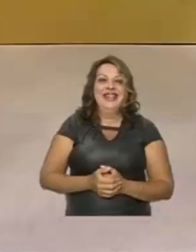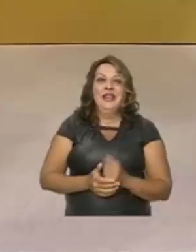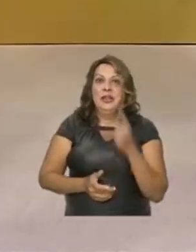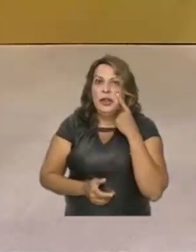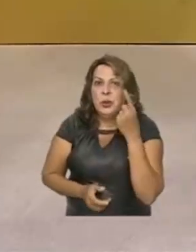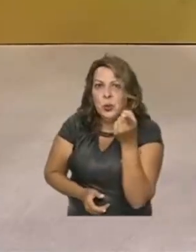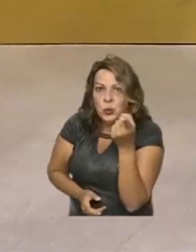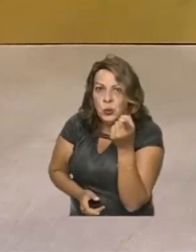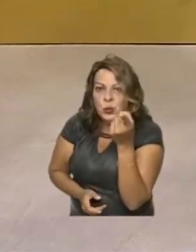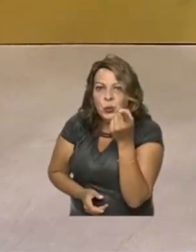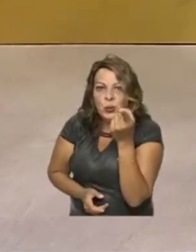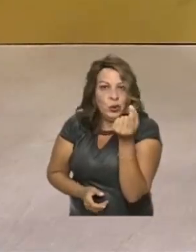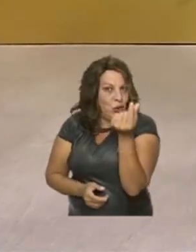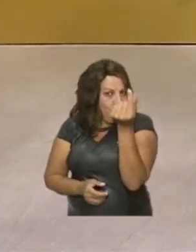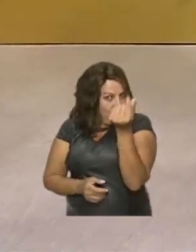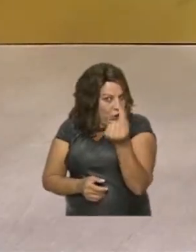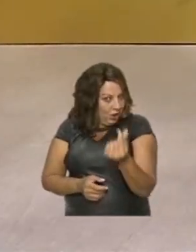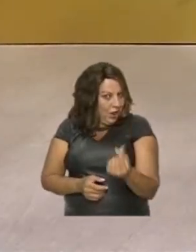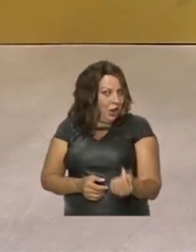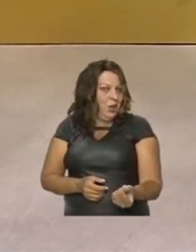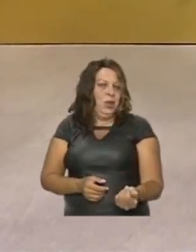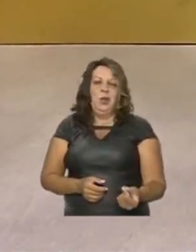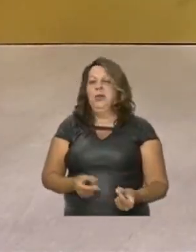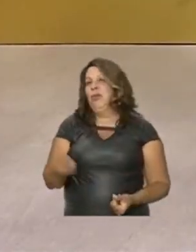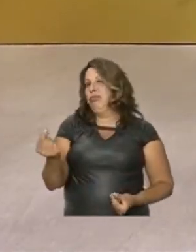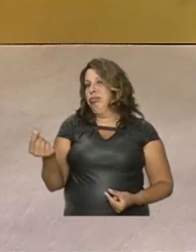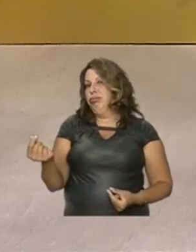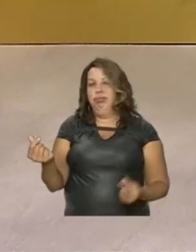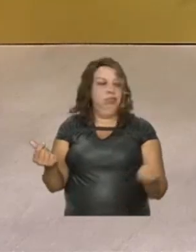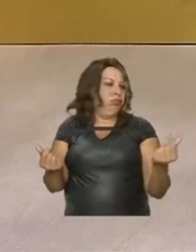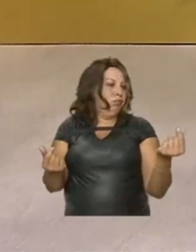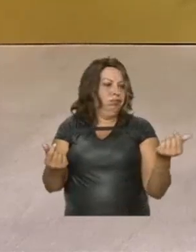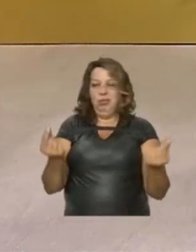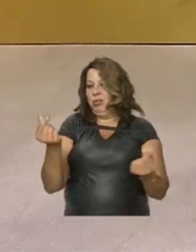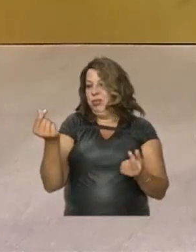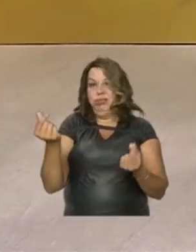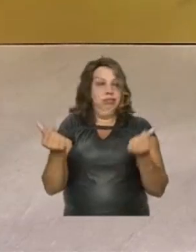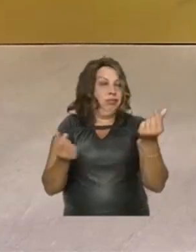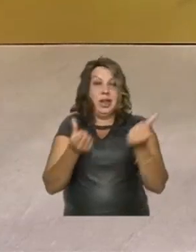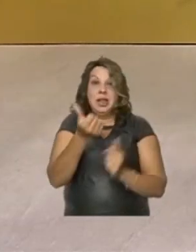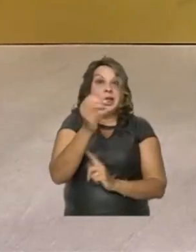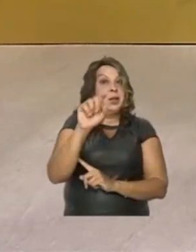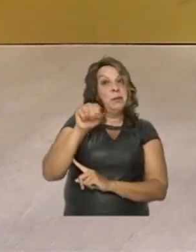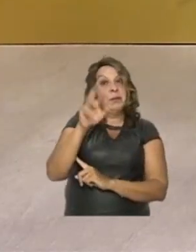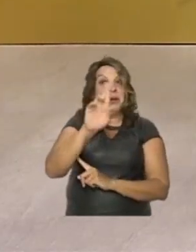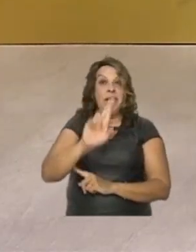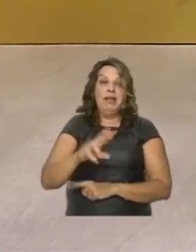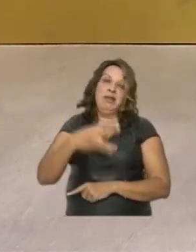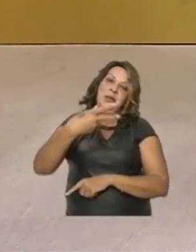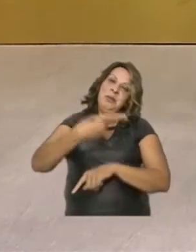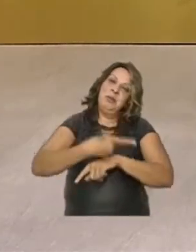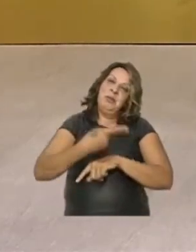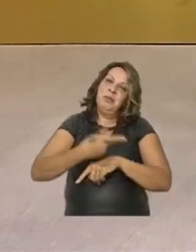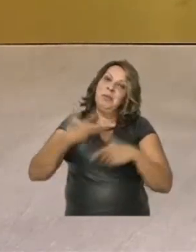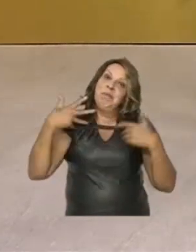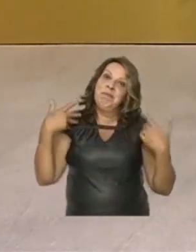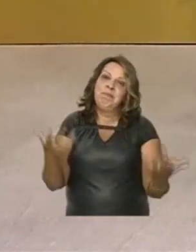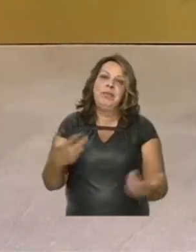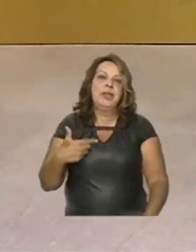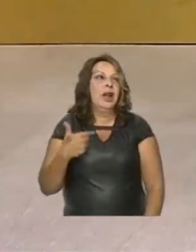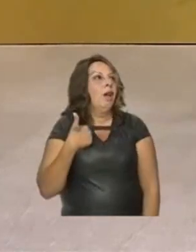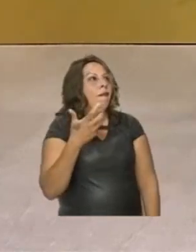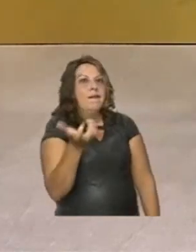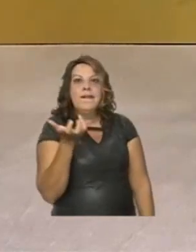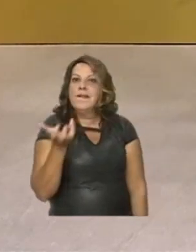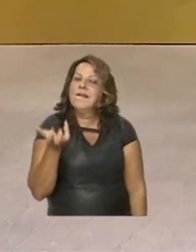Você viu aí, olha, né? Só din-din. 5 mil, 7 mil, 10 mil, 60 mil no quarto prêmio. Que maravilha, hein, Jaque? Era tudo que eu